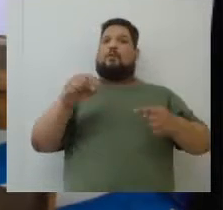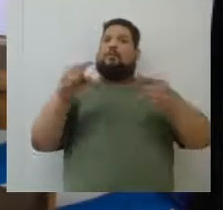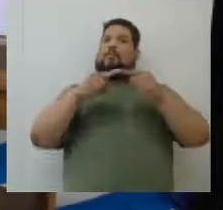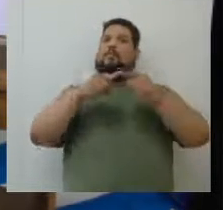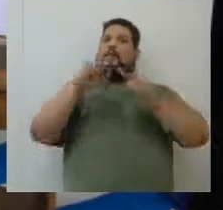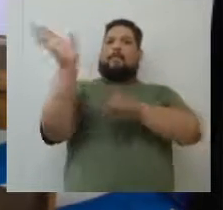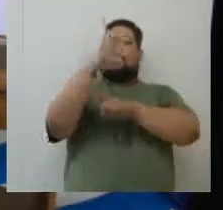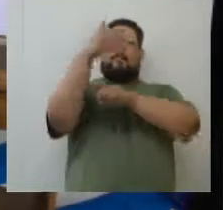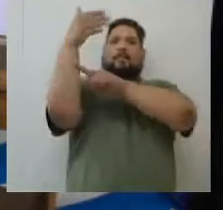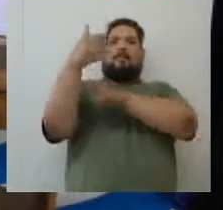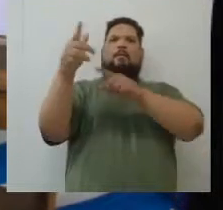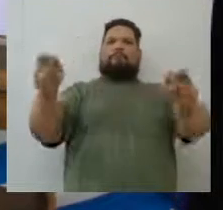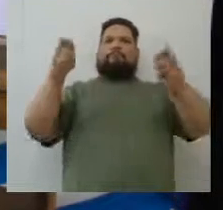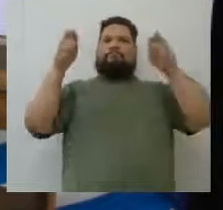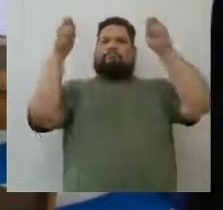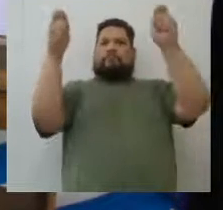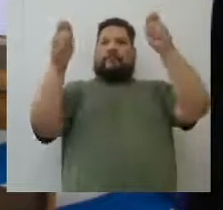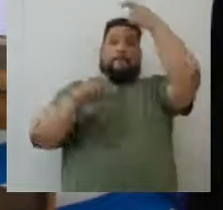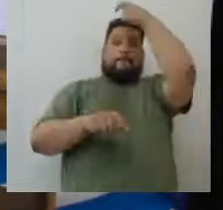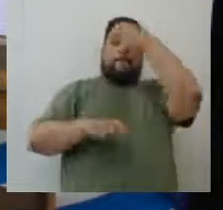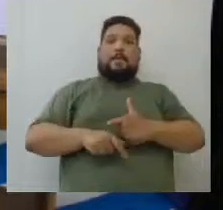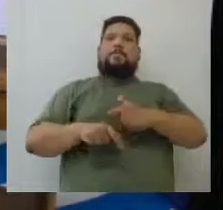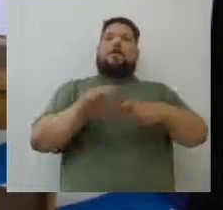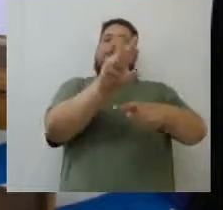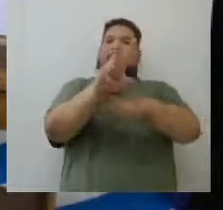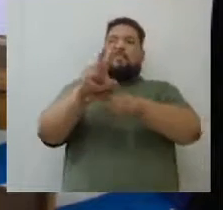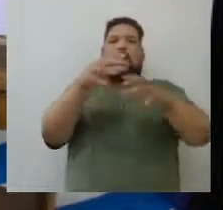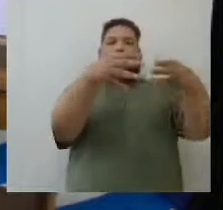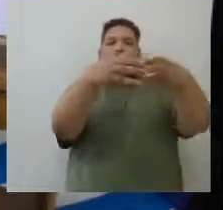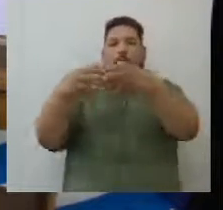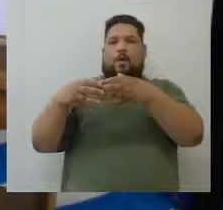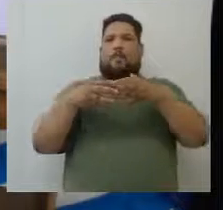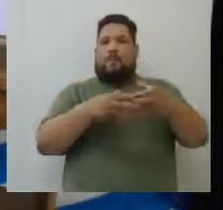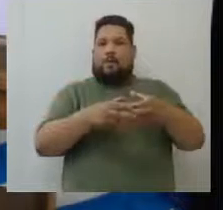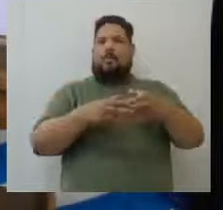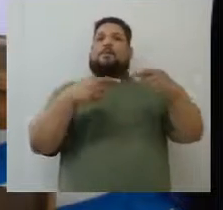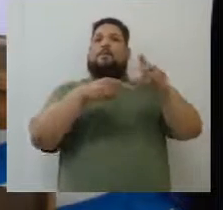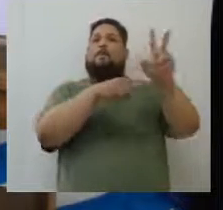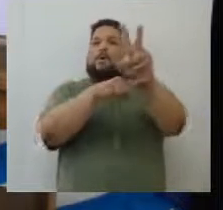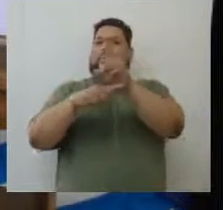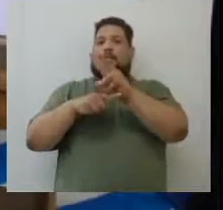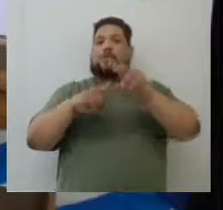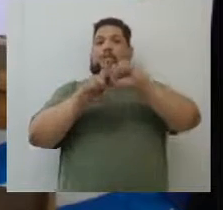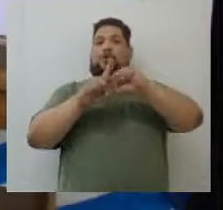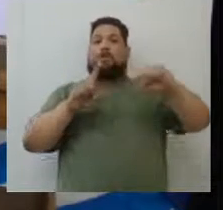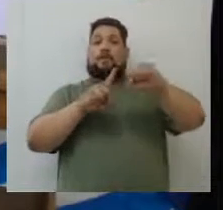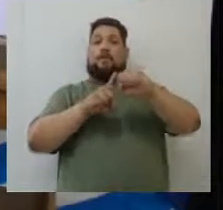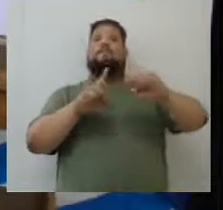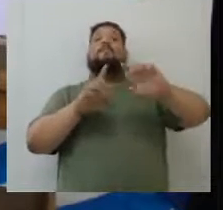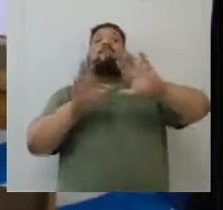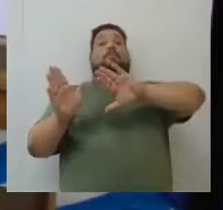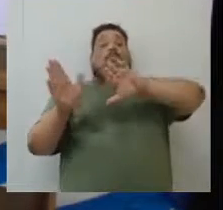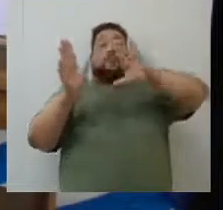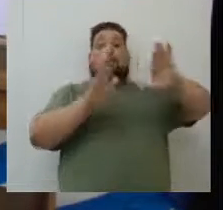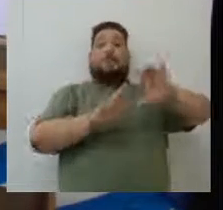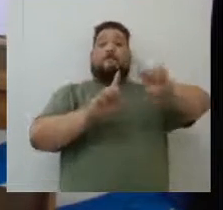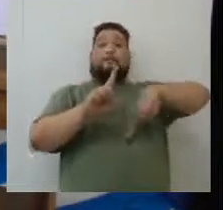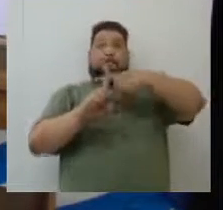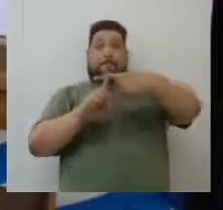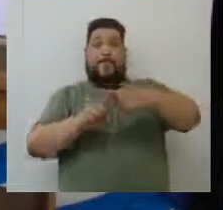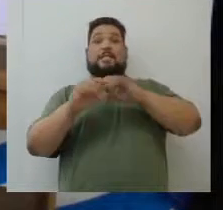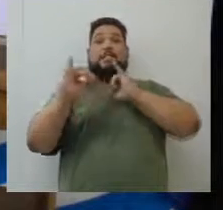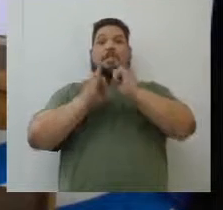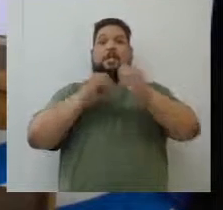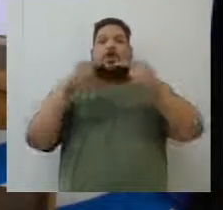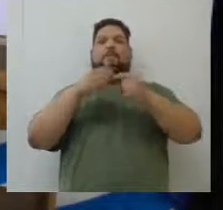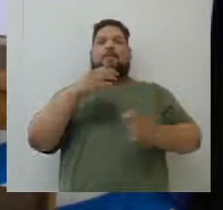proteger uma classe de pessoas. Né? Então, é um sistema de proteção social. Com a internet entra o cyberativismo,